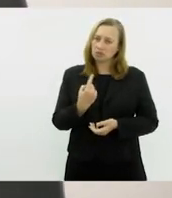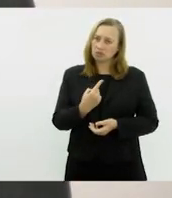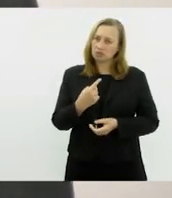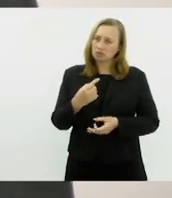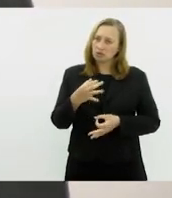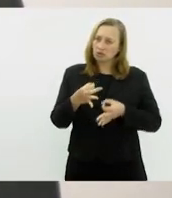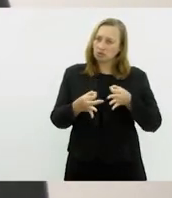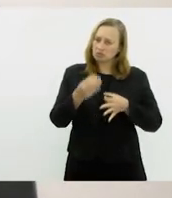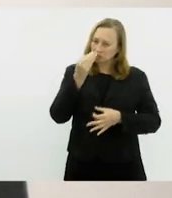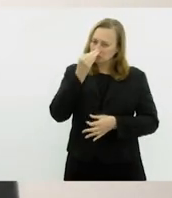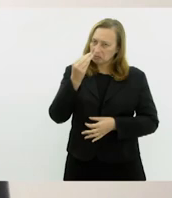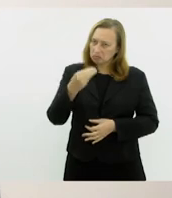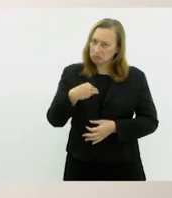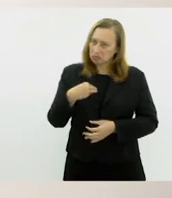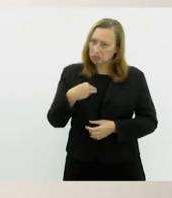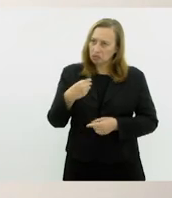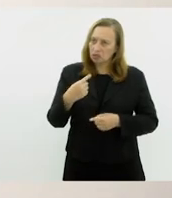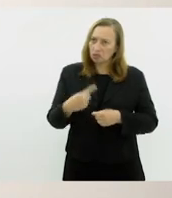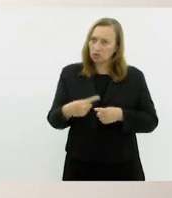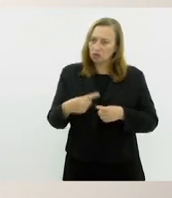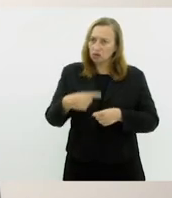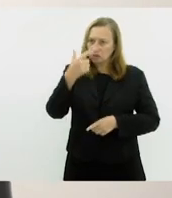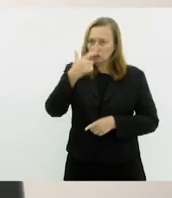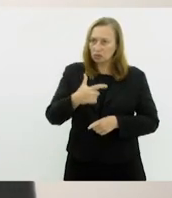humilhados por sermos